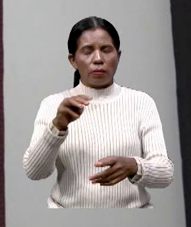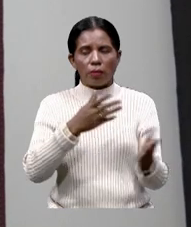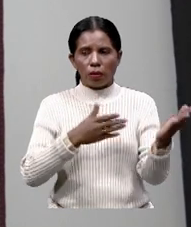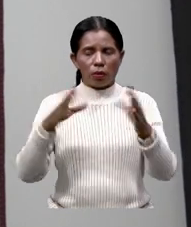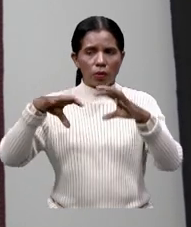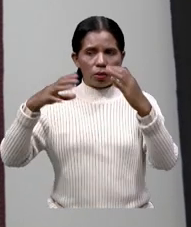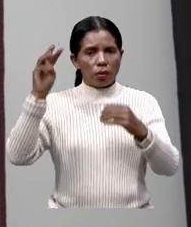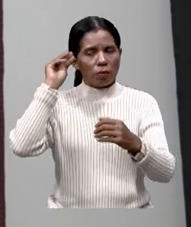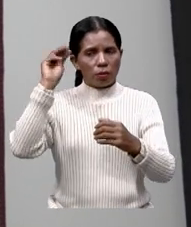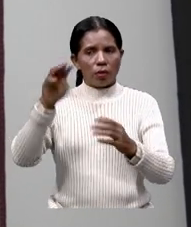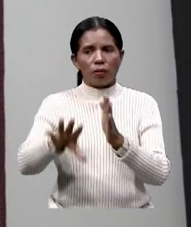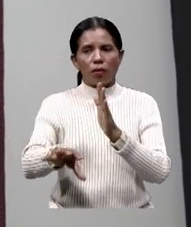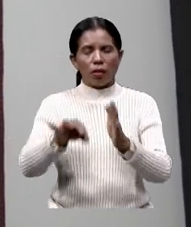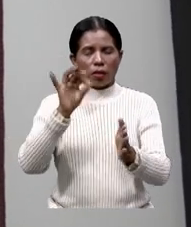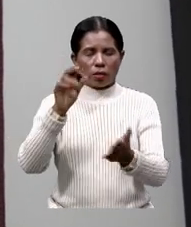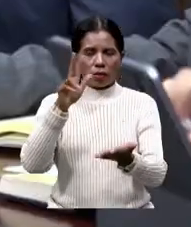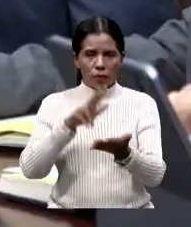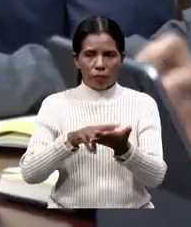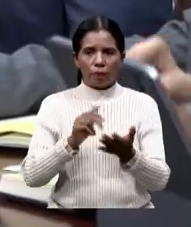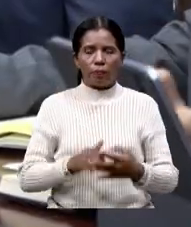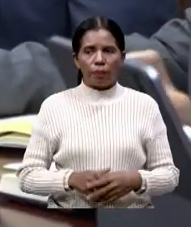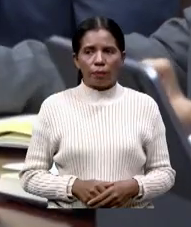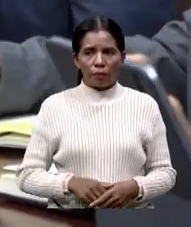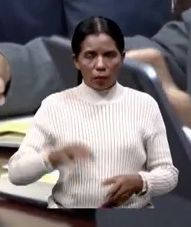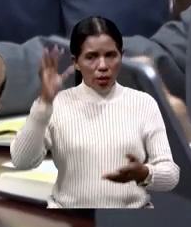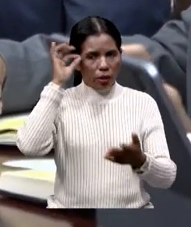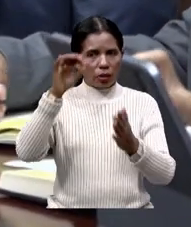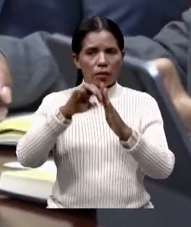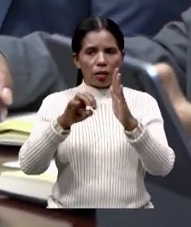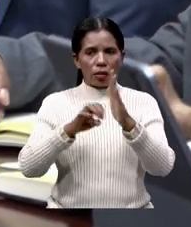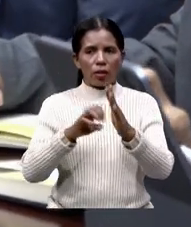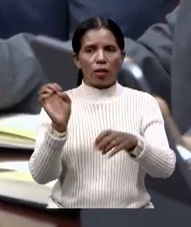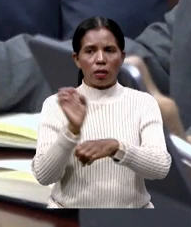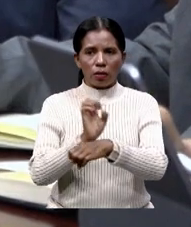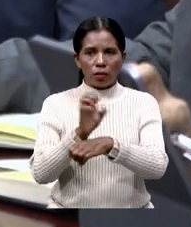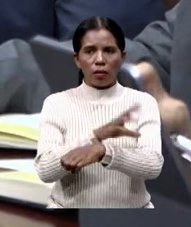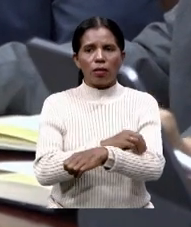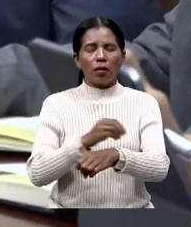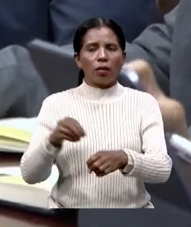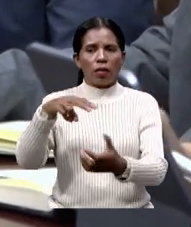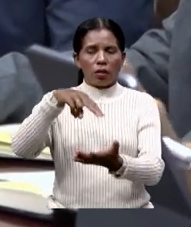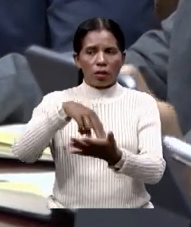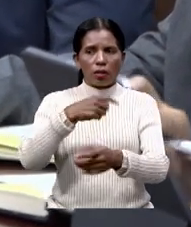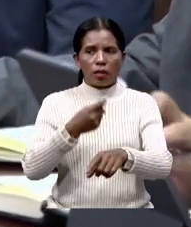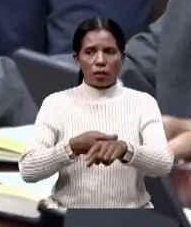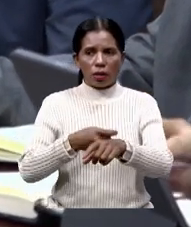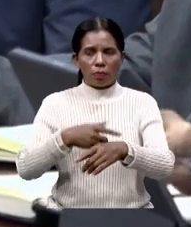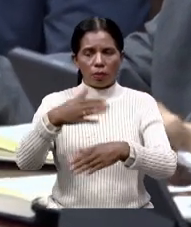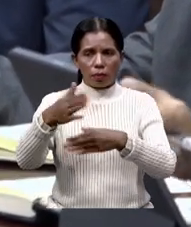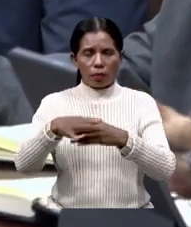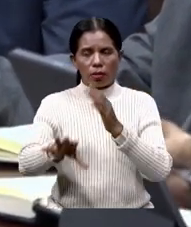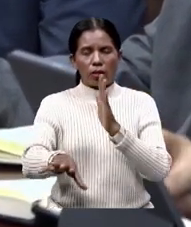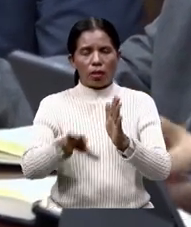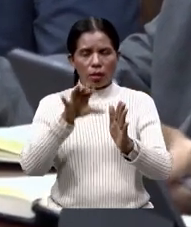hoje é tan a precisão na aprovação. Secretariado Reforma Econômico nebe se estabelece e a tempo badak se hili